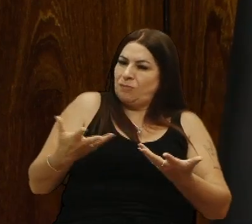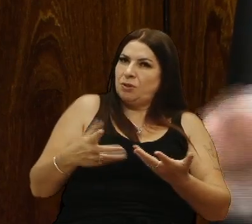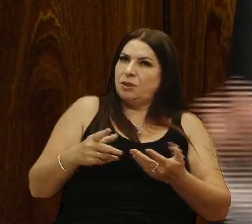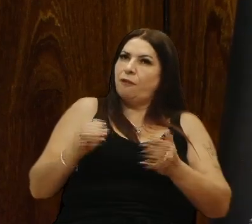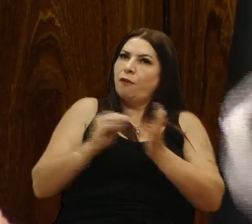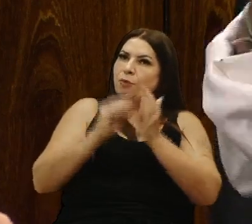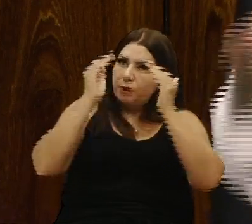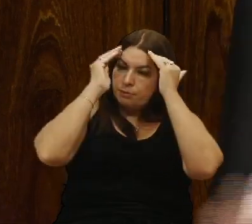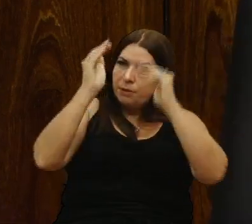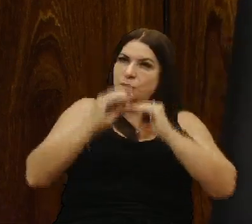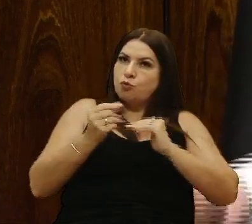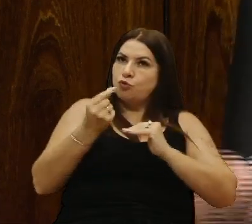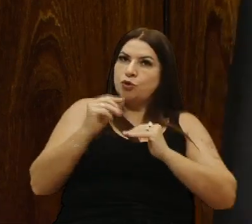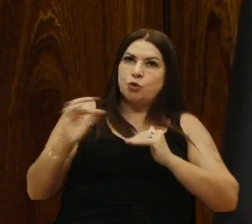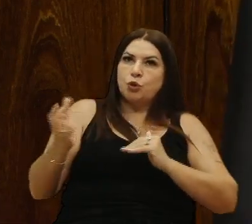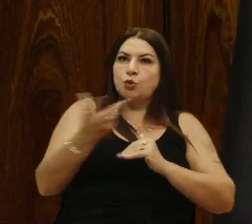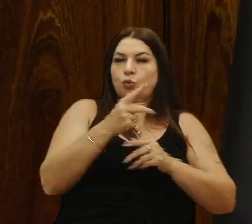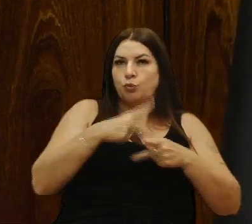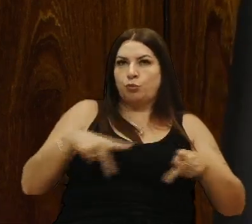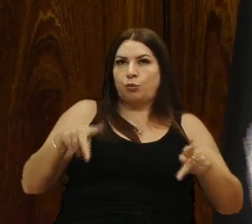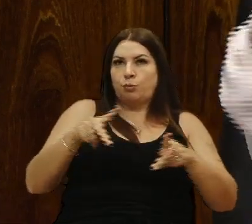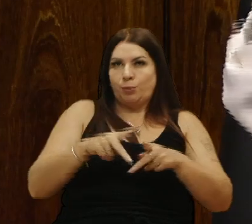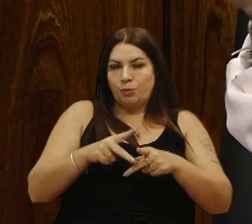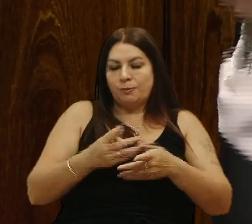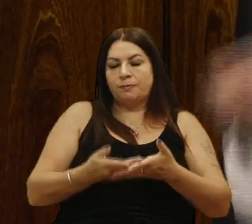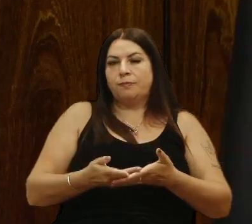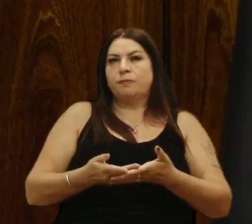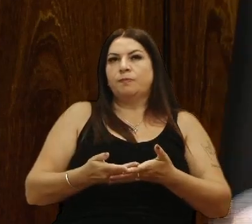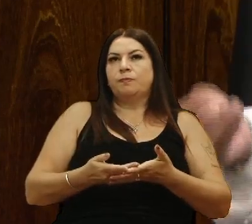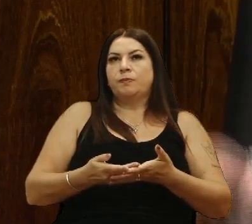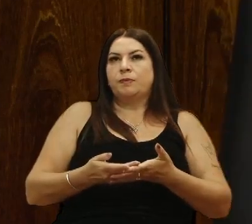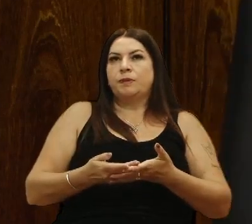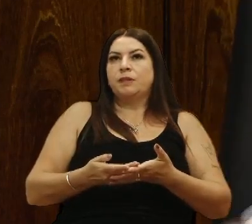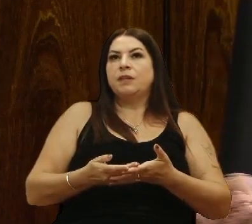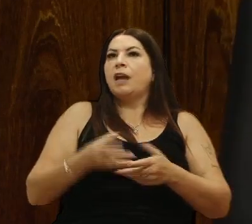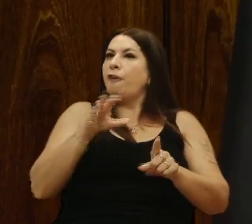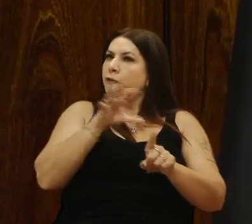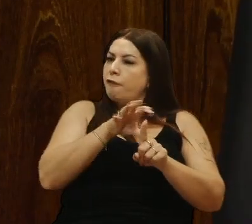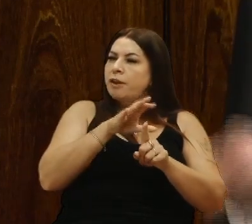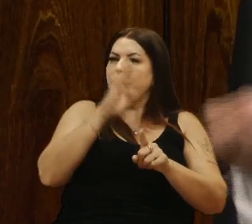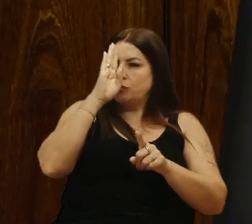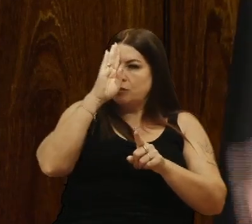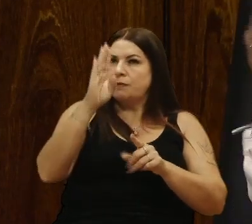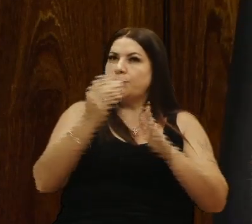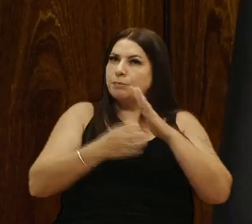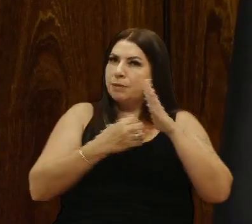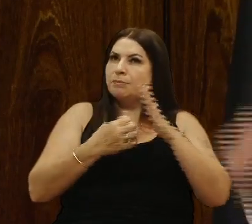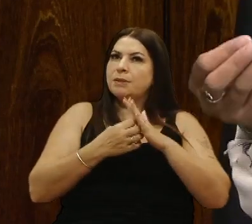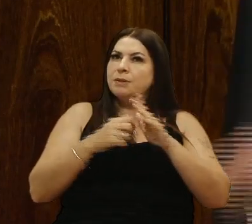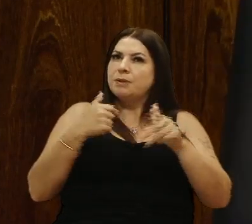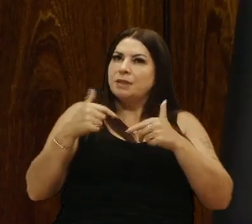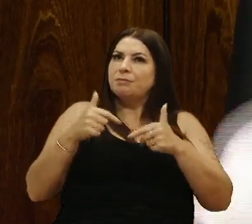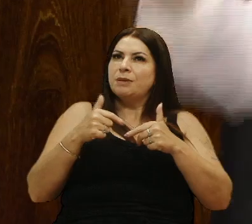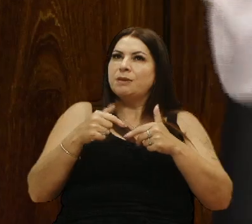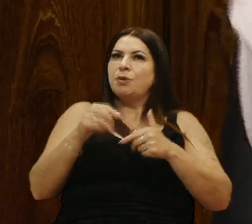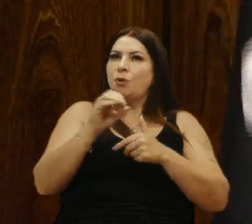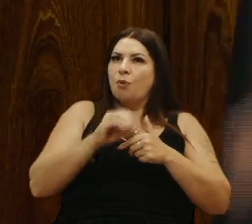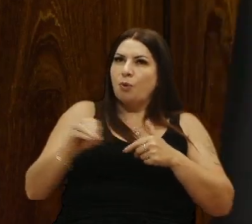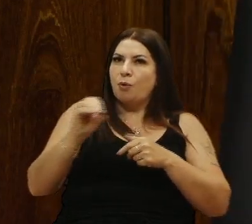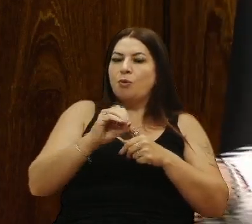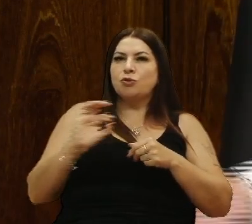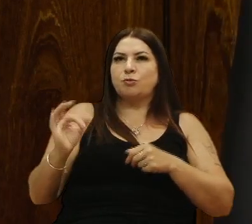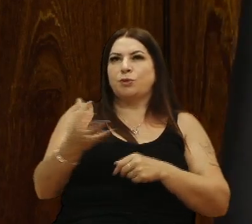o dinheiro que vem de toda a população, que afeta diretamente uma empresa que presta um serviço de excelência